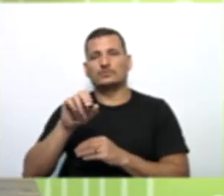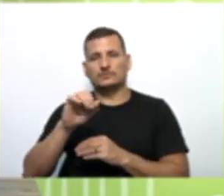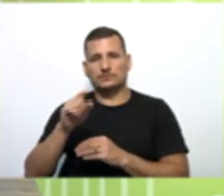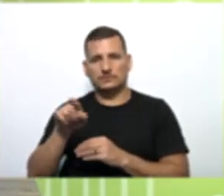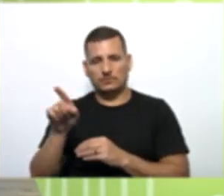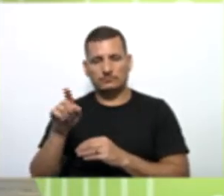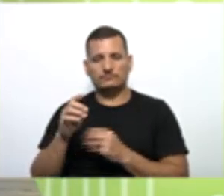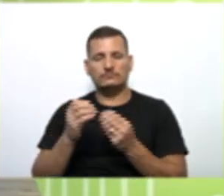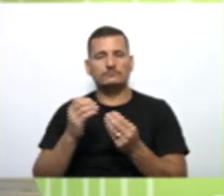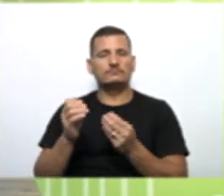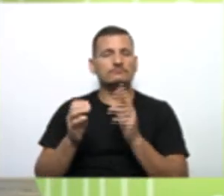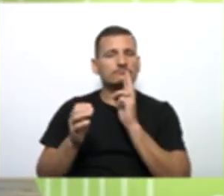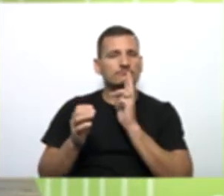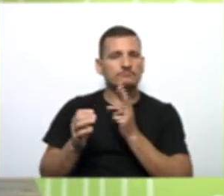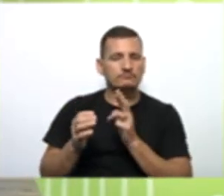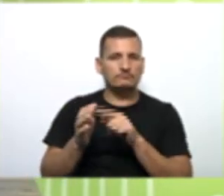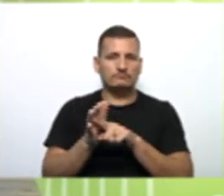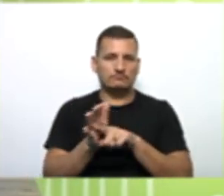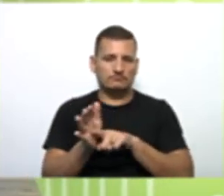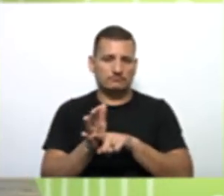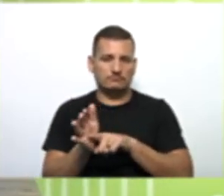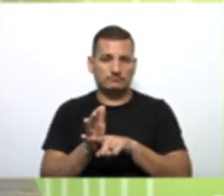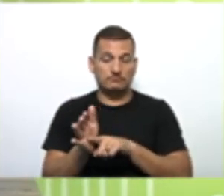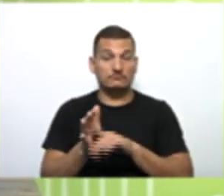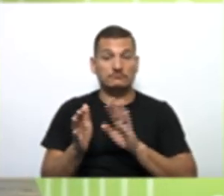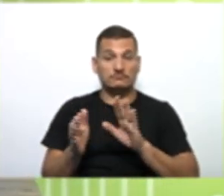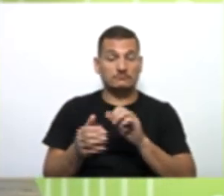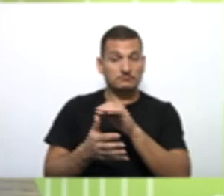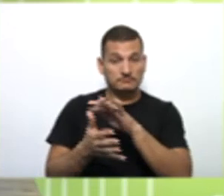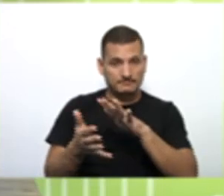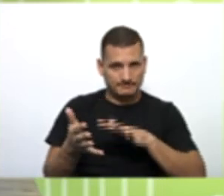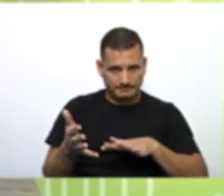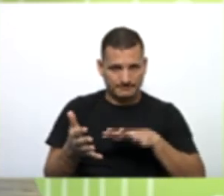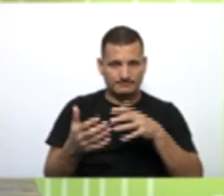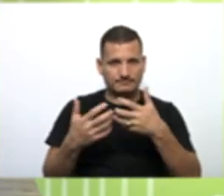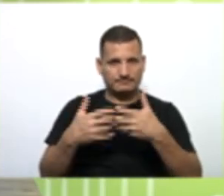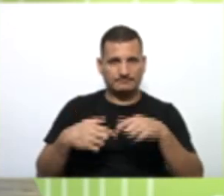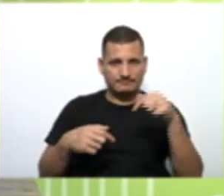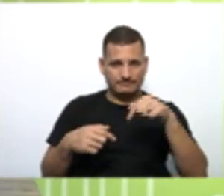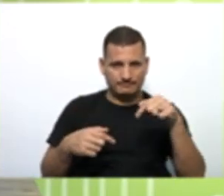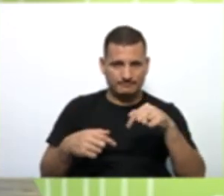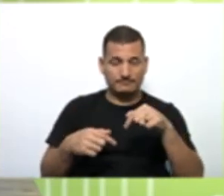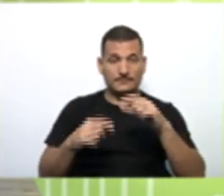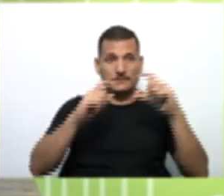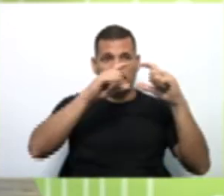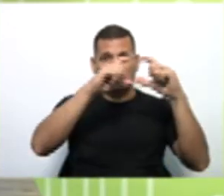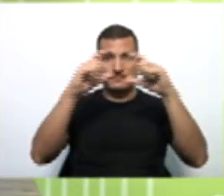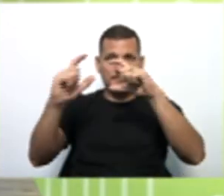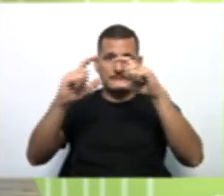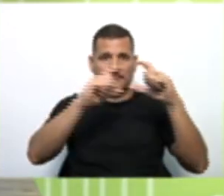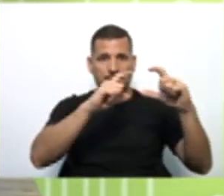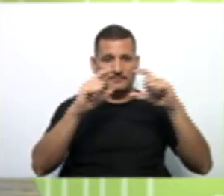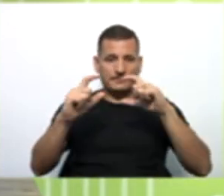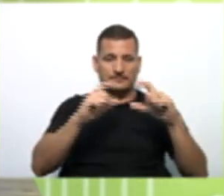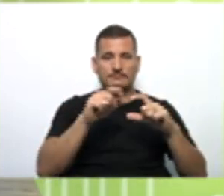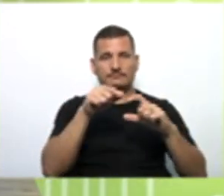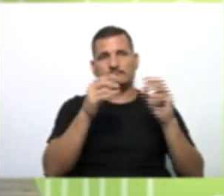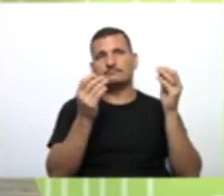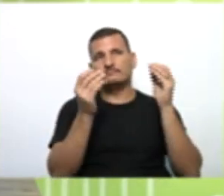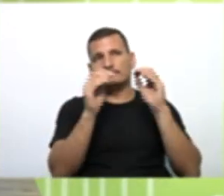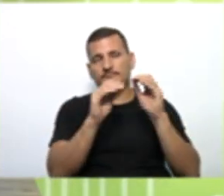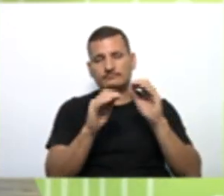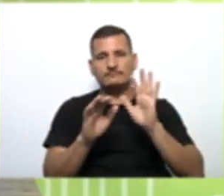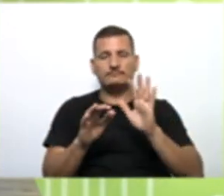é que foi o resultado dessa pesquisa? No caso da nossa atividade, nesse box, nessa caixa, você vai dizer, olha, a gente